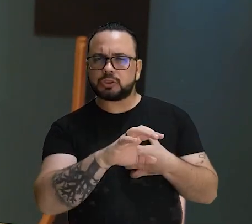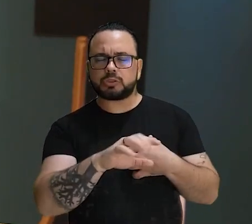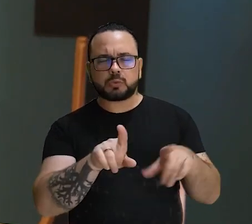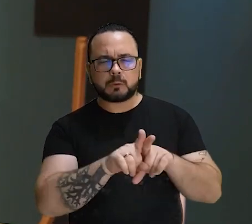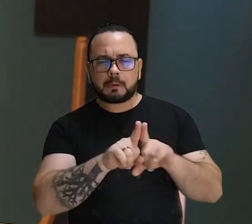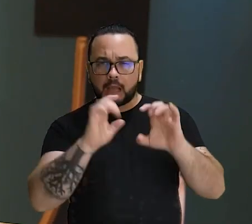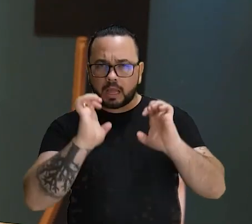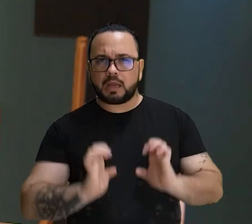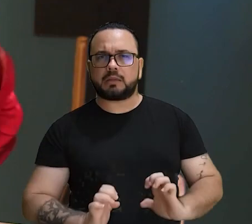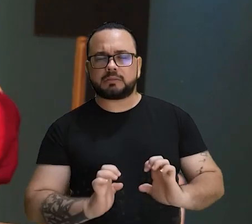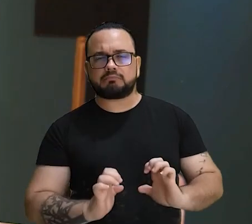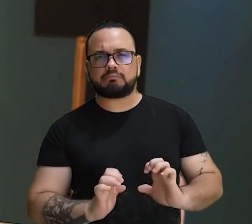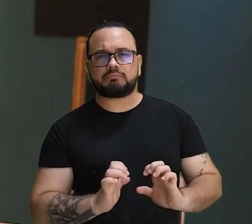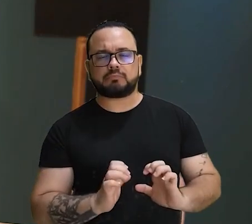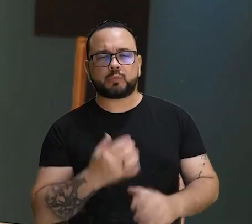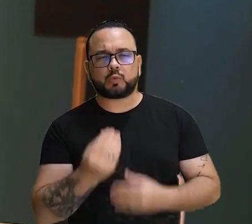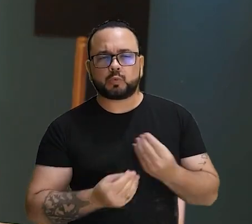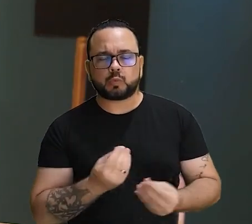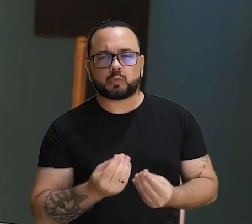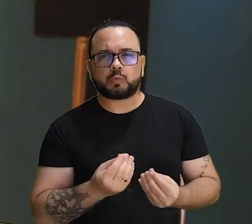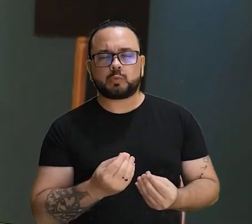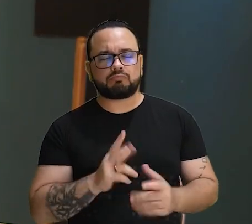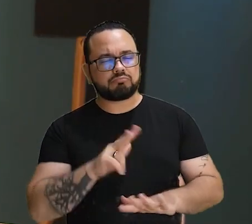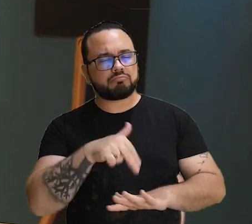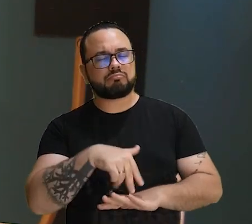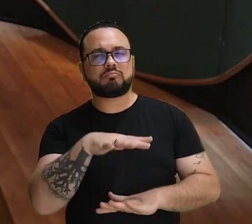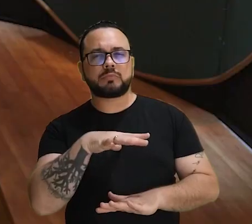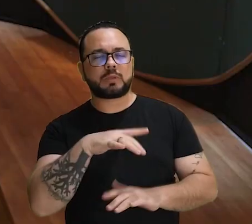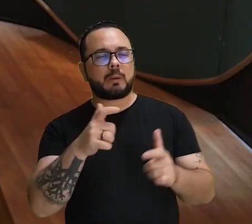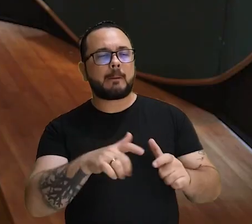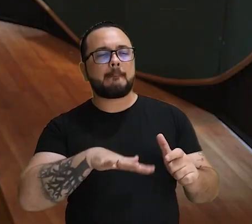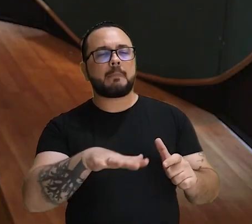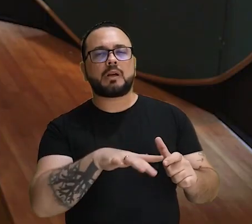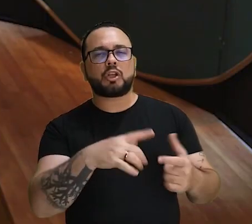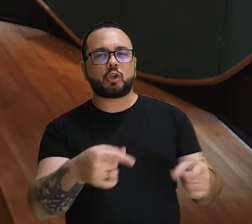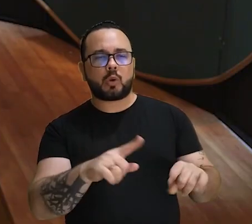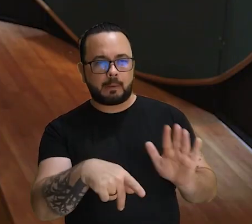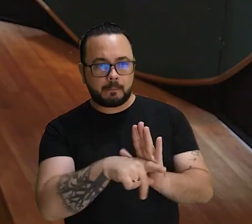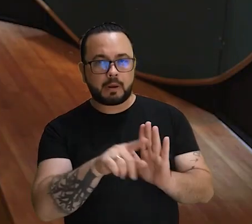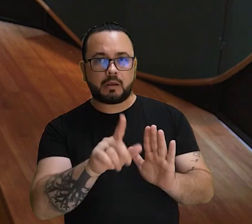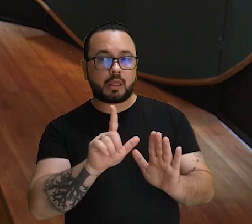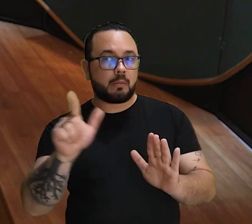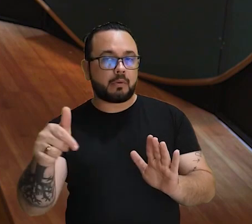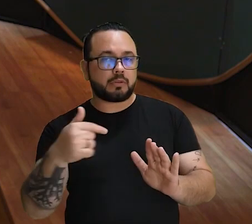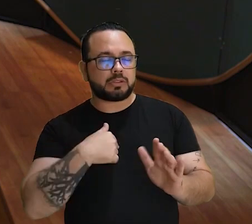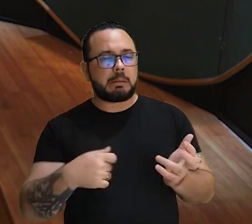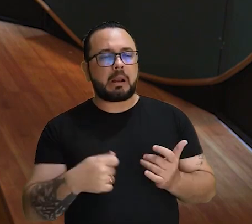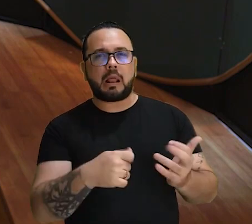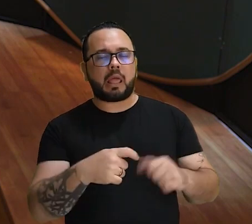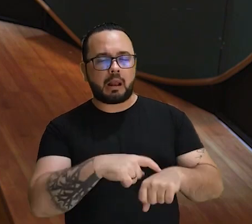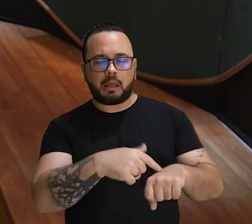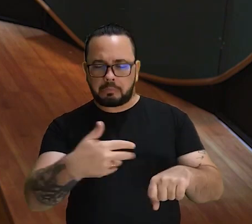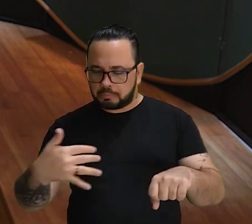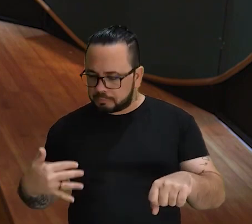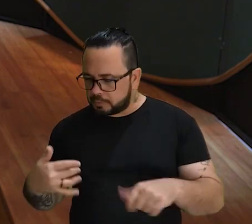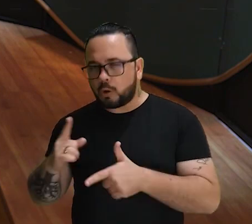assim. Essa ética de tudo. De, tipo, de chegar numa cidade e ele saber que uma banda local vai tocar depois dele. E ele não esticar o show dele